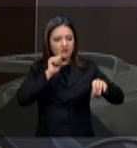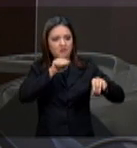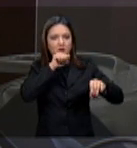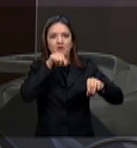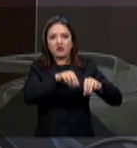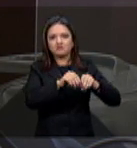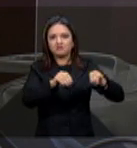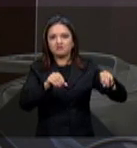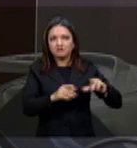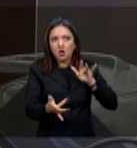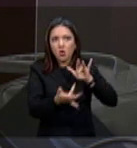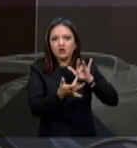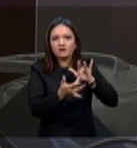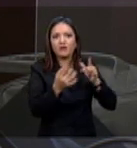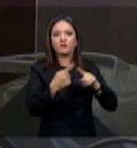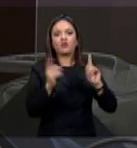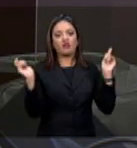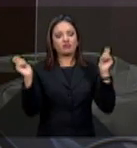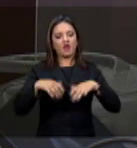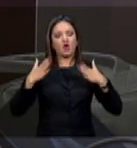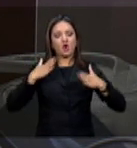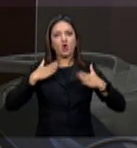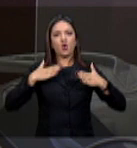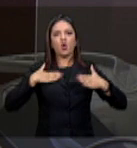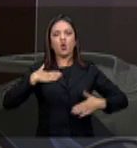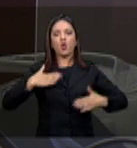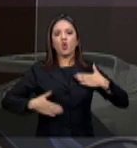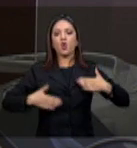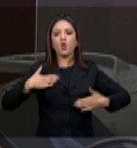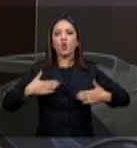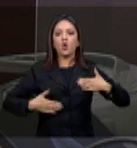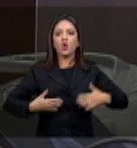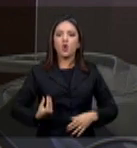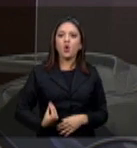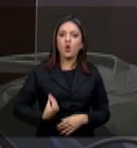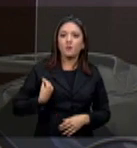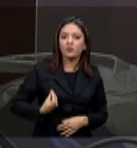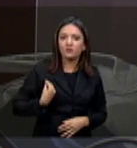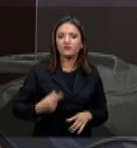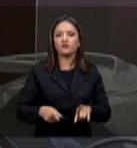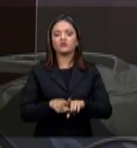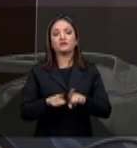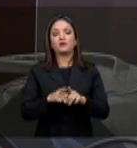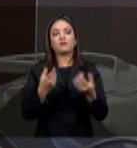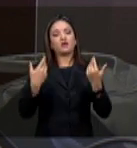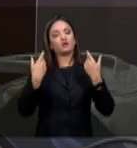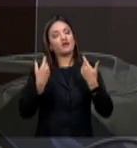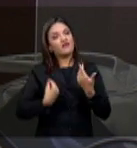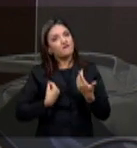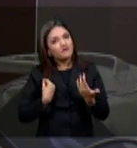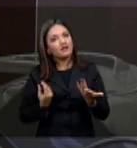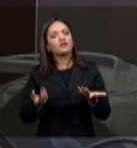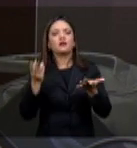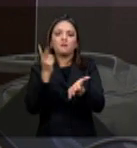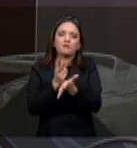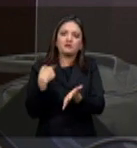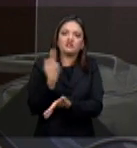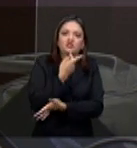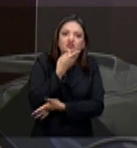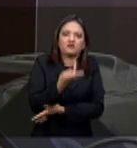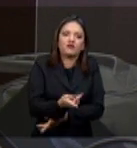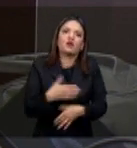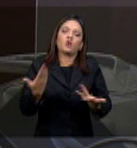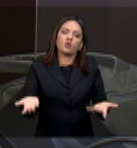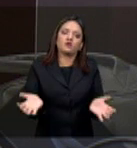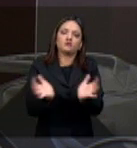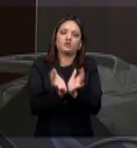única forma de mantermos nossos corpos vivos e é essencialmente sobre a vida e o bem viver que falamos quando colocamos o